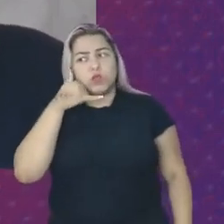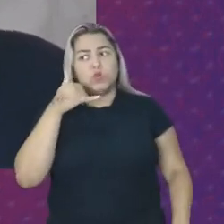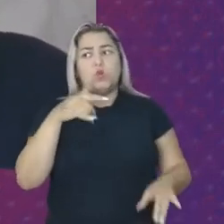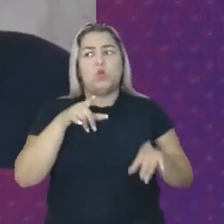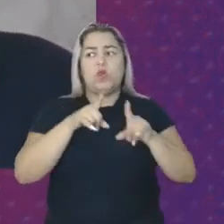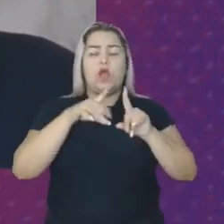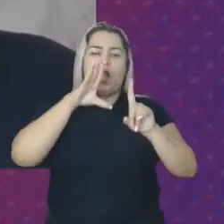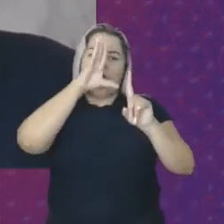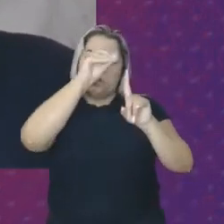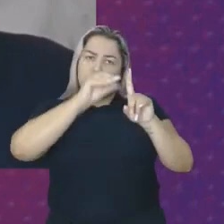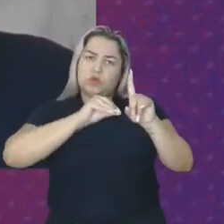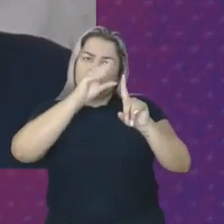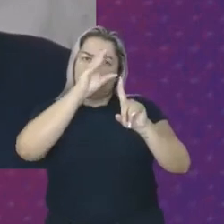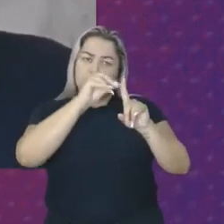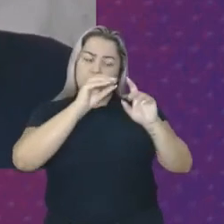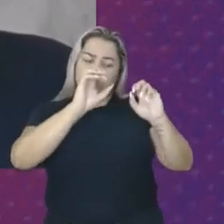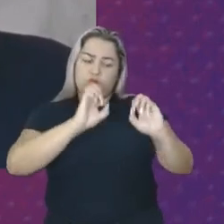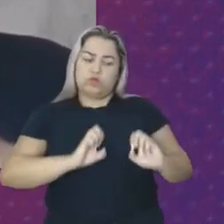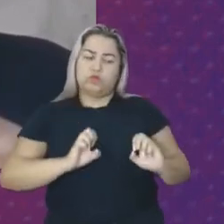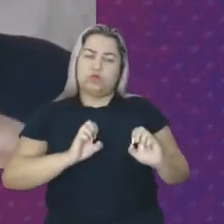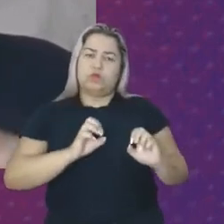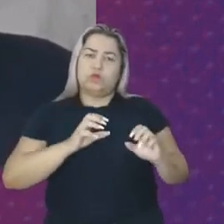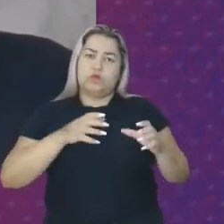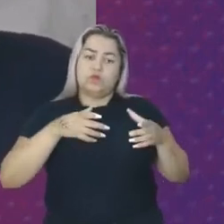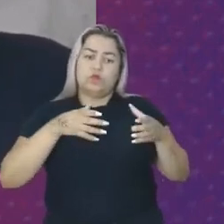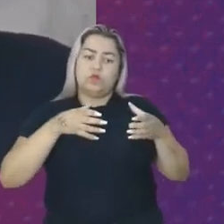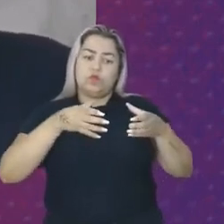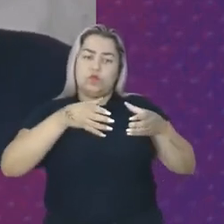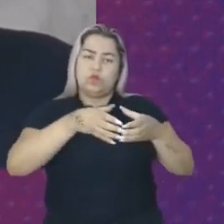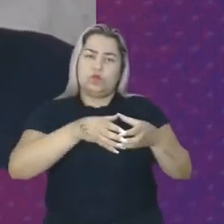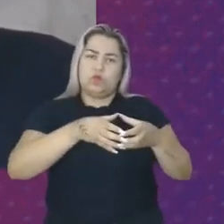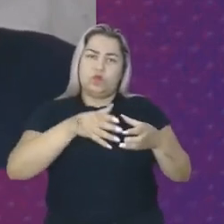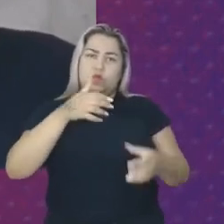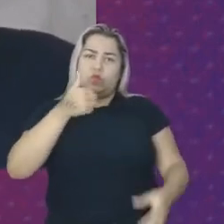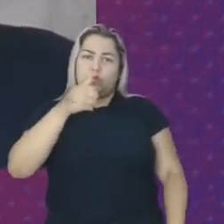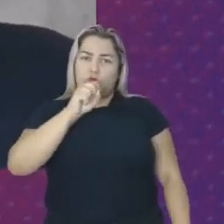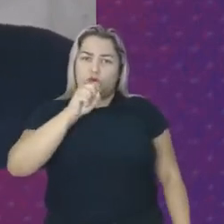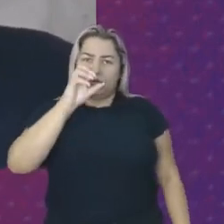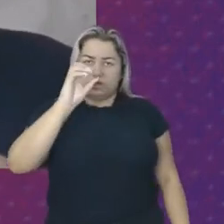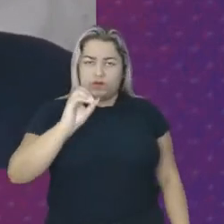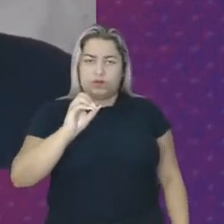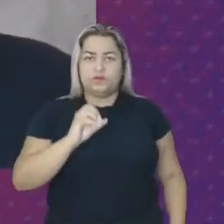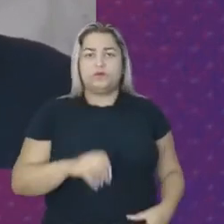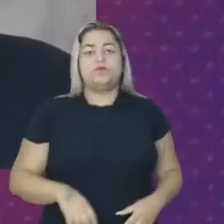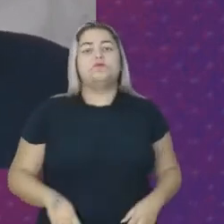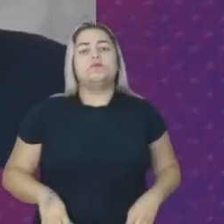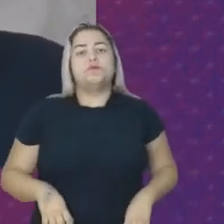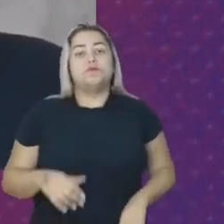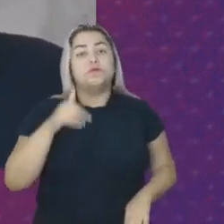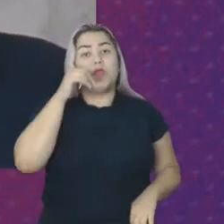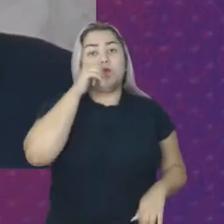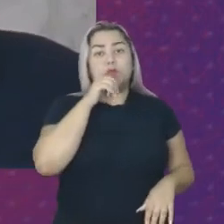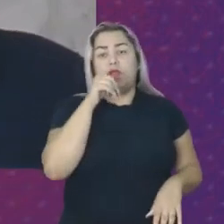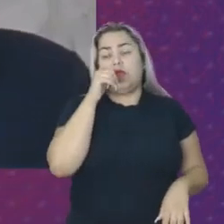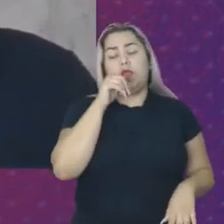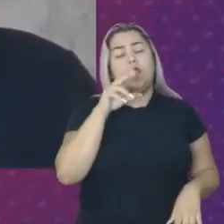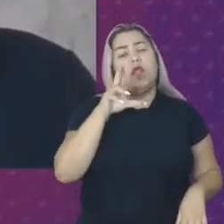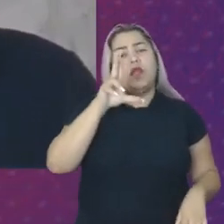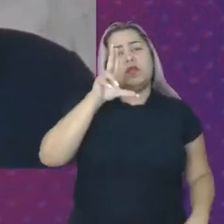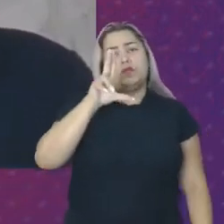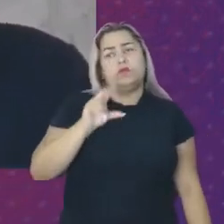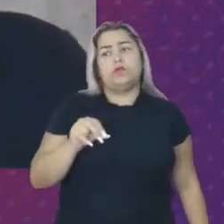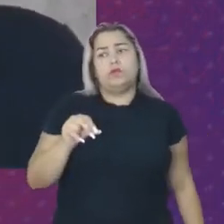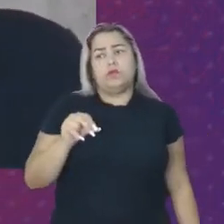assédios. Reestruturamos o banco de dados do Ligue 180 para que a mulher não só